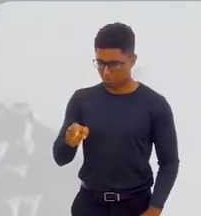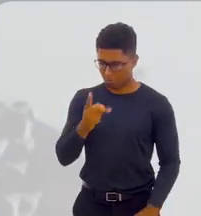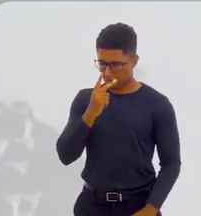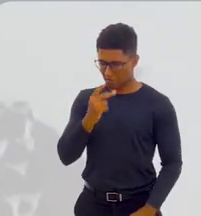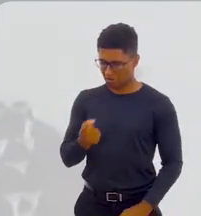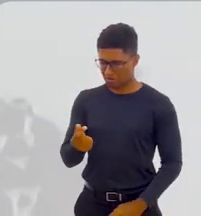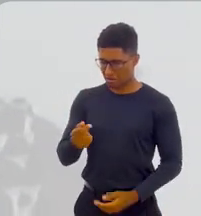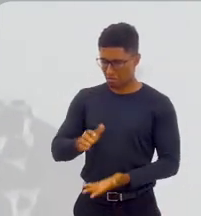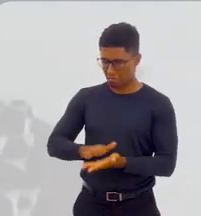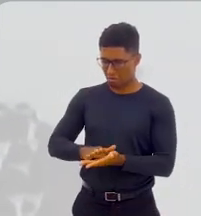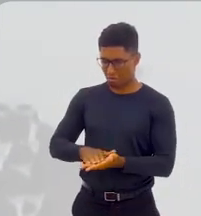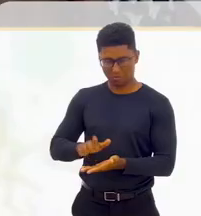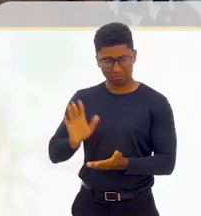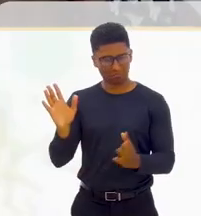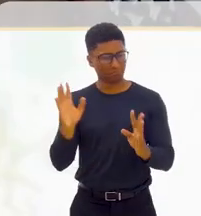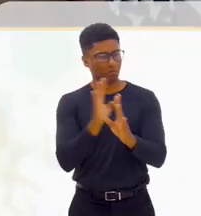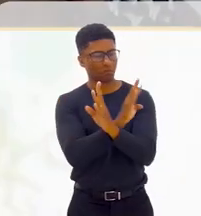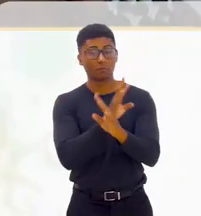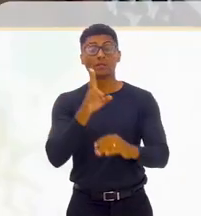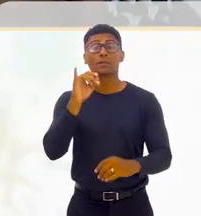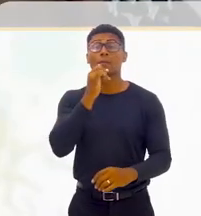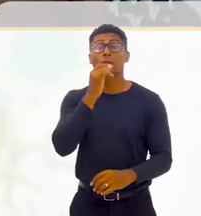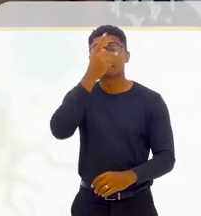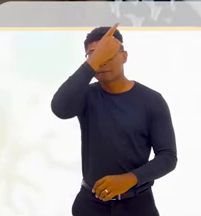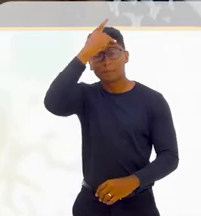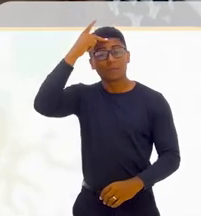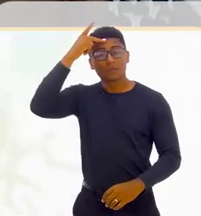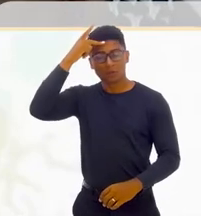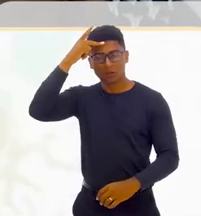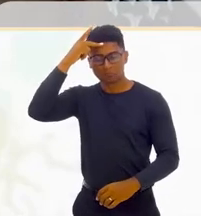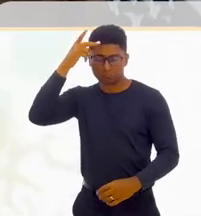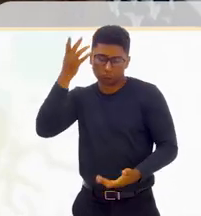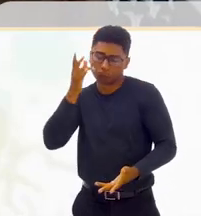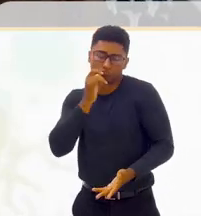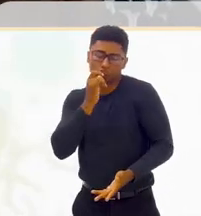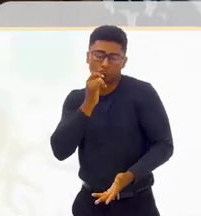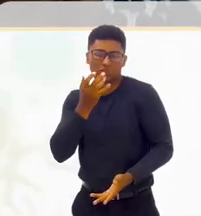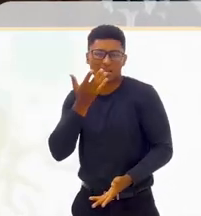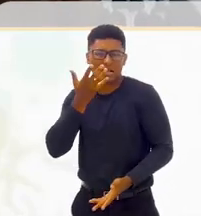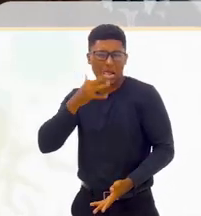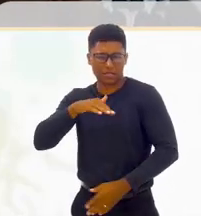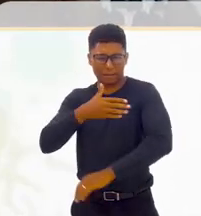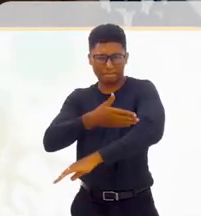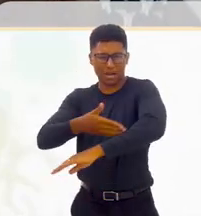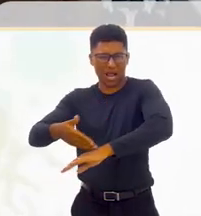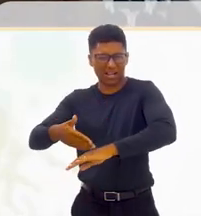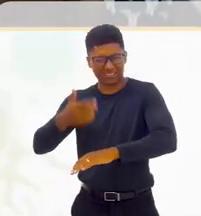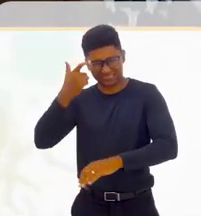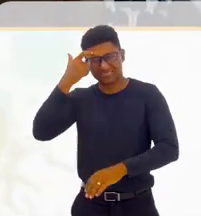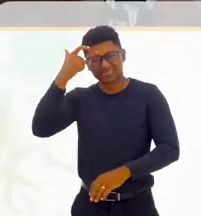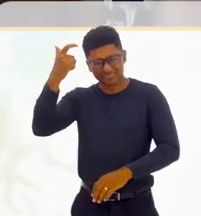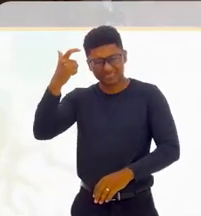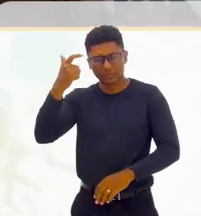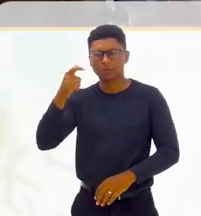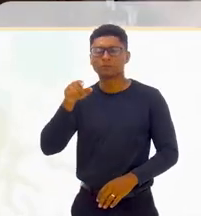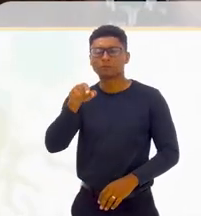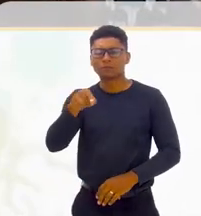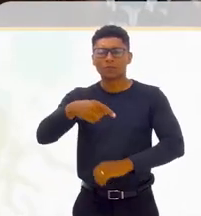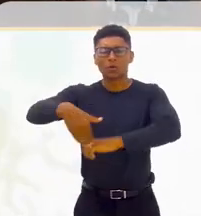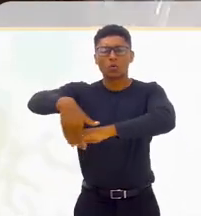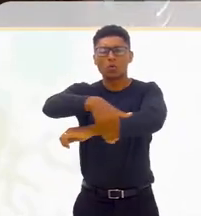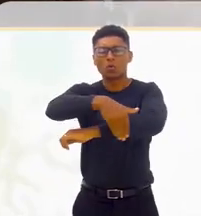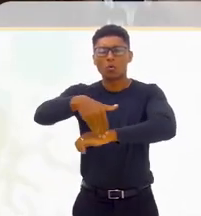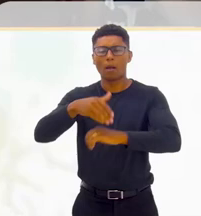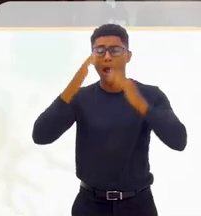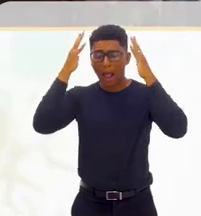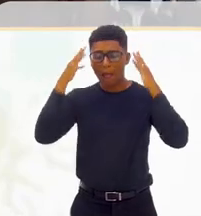pedinte, né? Ao mesmo tempo que se você colocar uma criança branca, aquela criança da fila de adoção que a gente falava outrora, né? A branquinha, né?